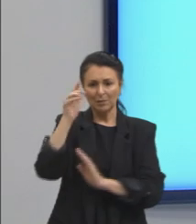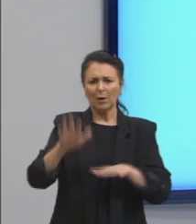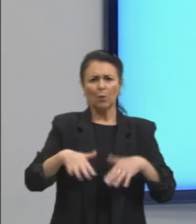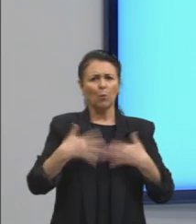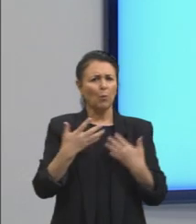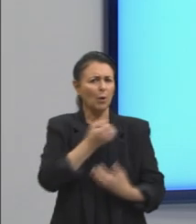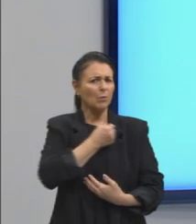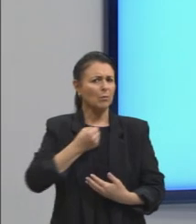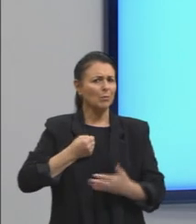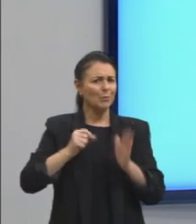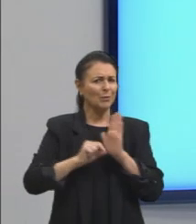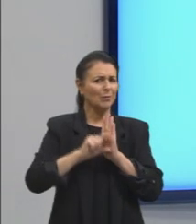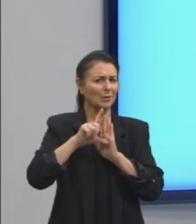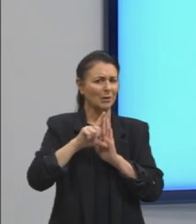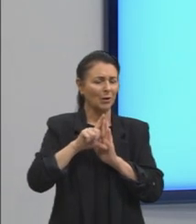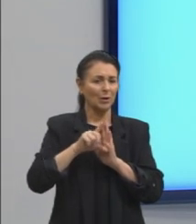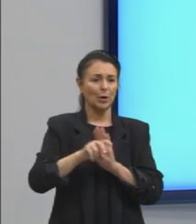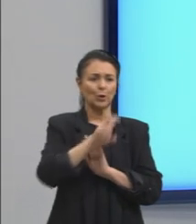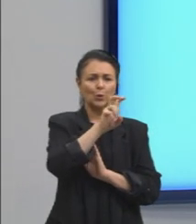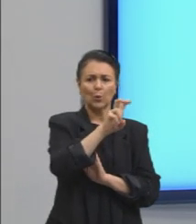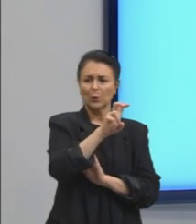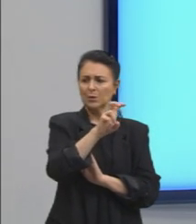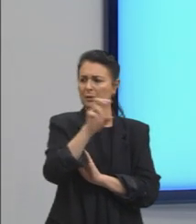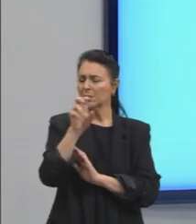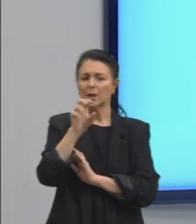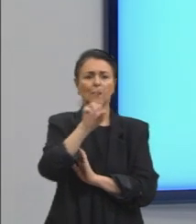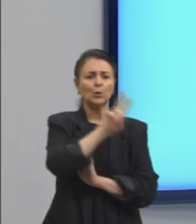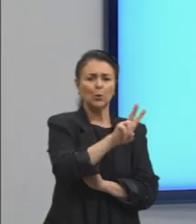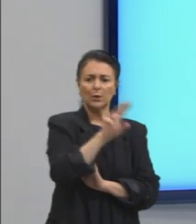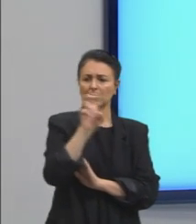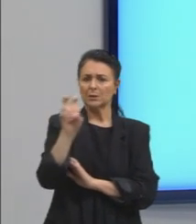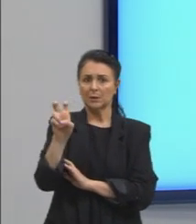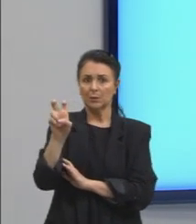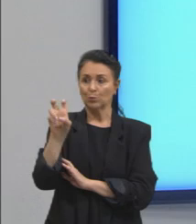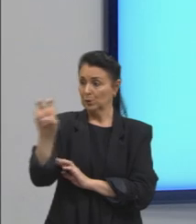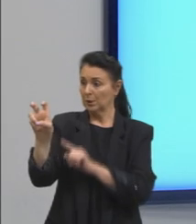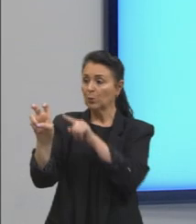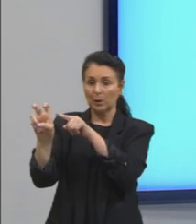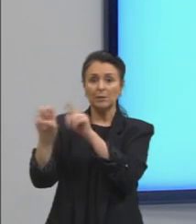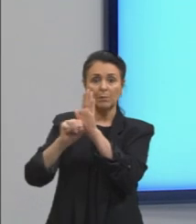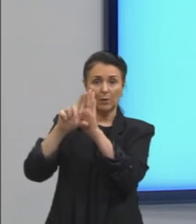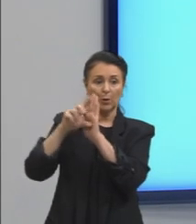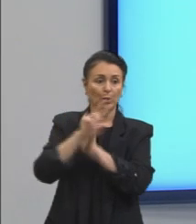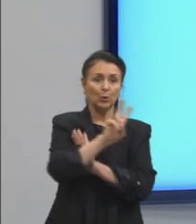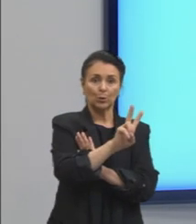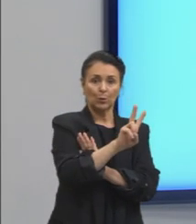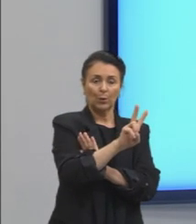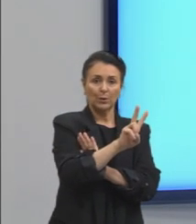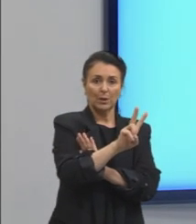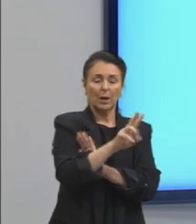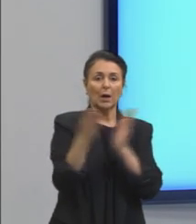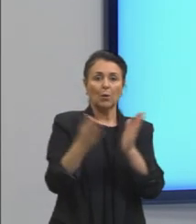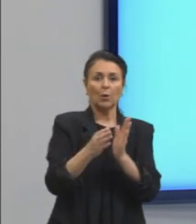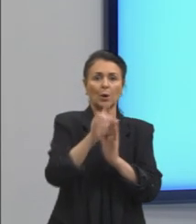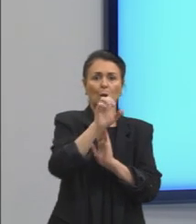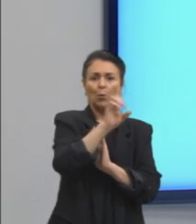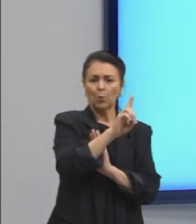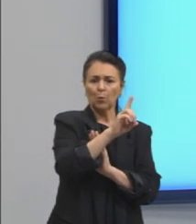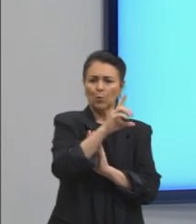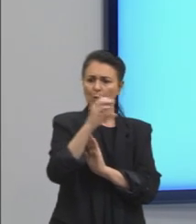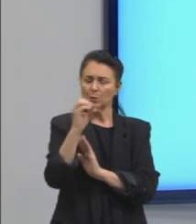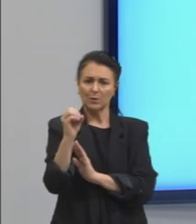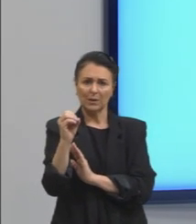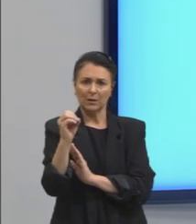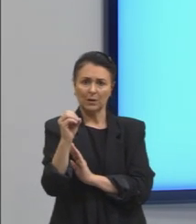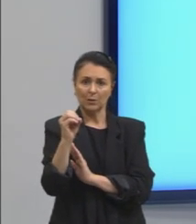maior entre entre dois e cinco os cinco vai ser maior que 2 certo entre entre 101